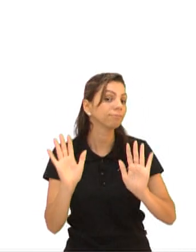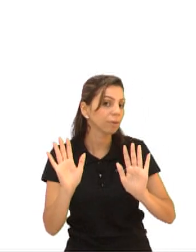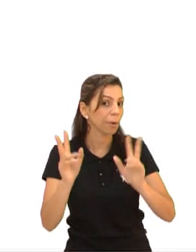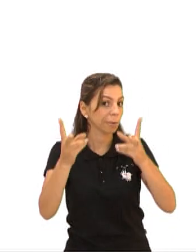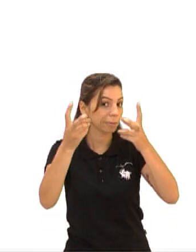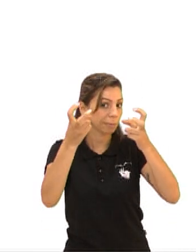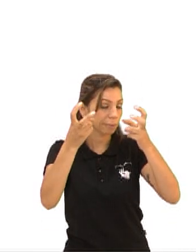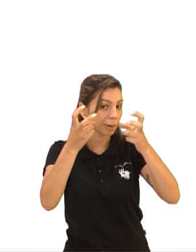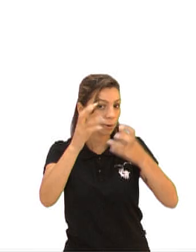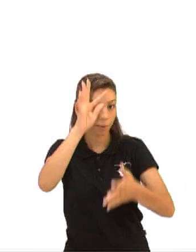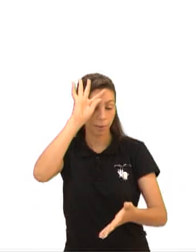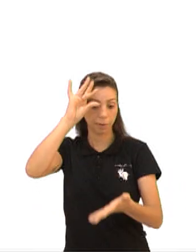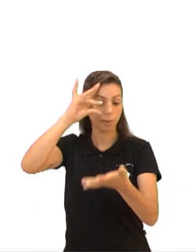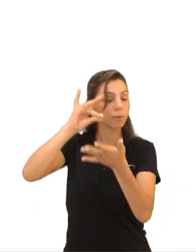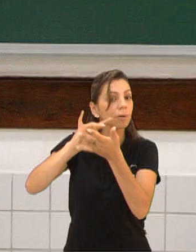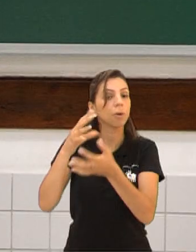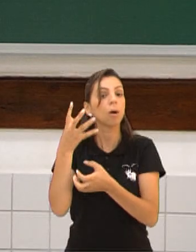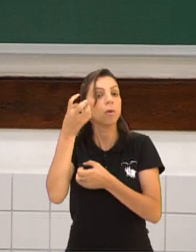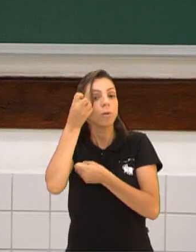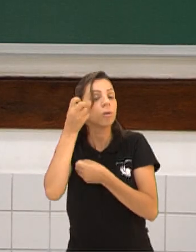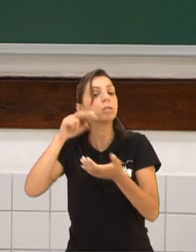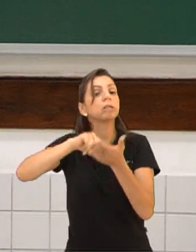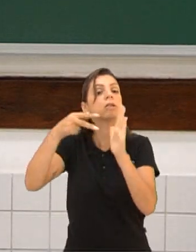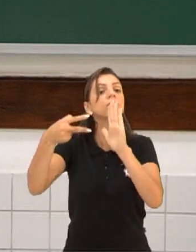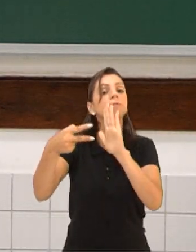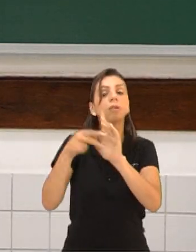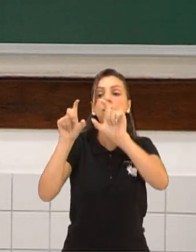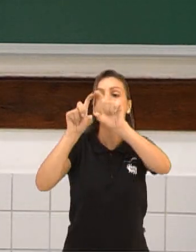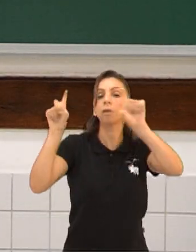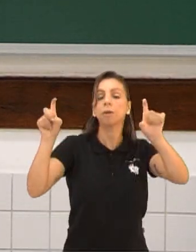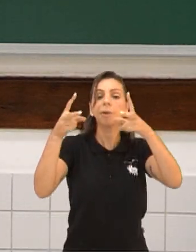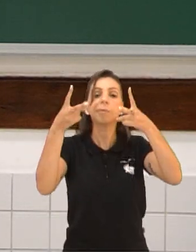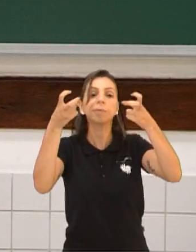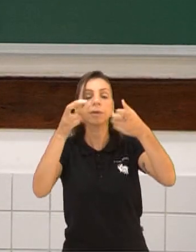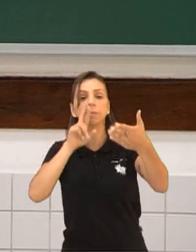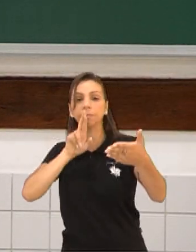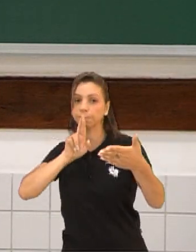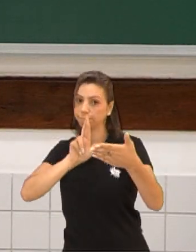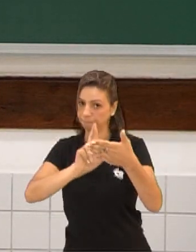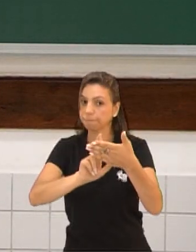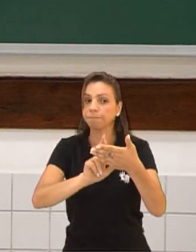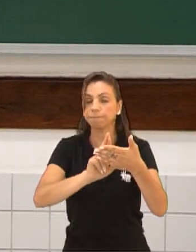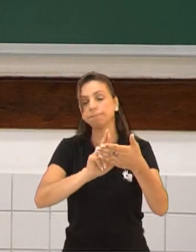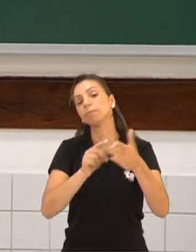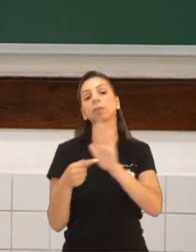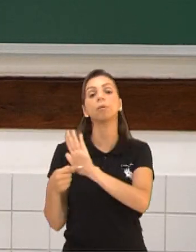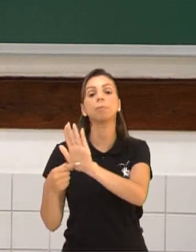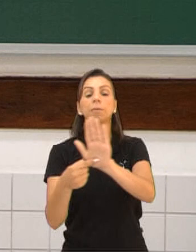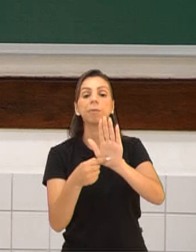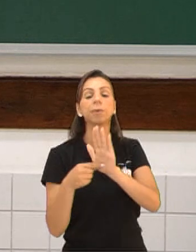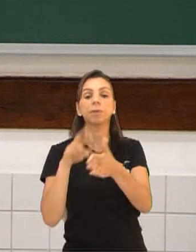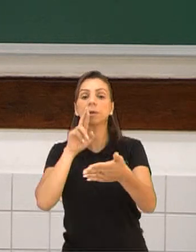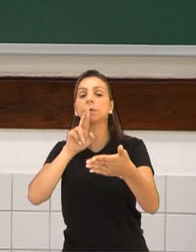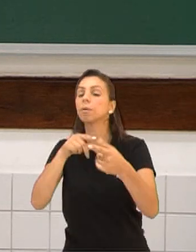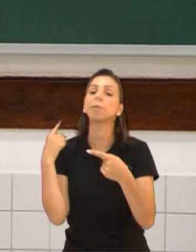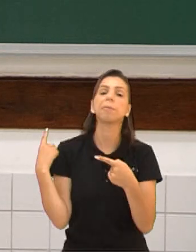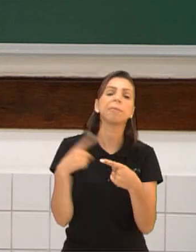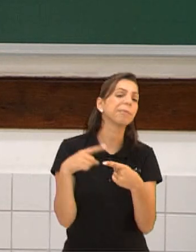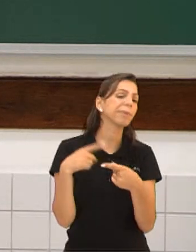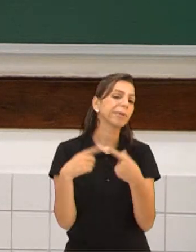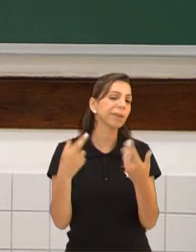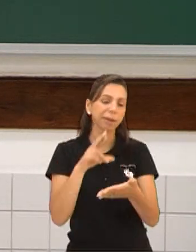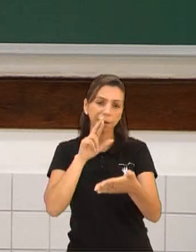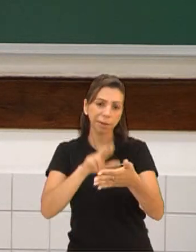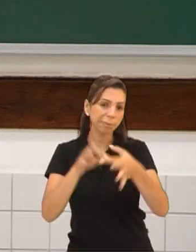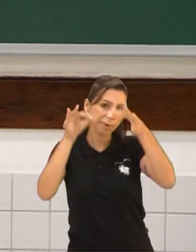o som dogmático é o quê? Então perceba e traga a resposta aí, mostra a sua resposta, mostra por que a resposta